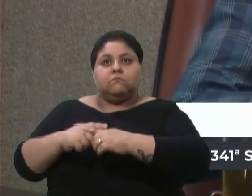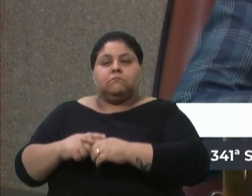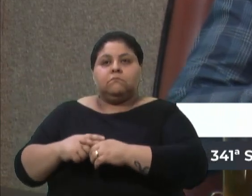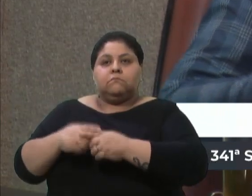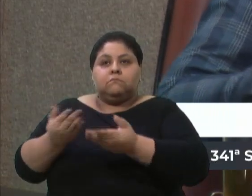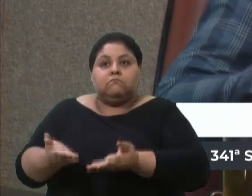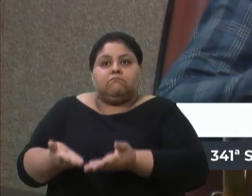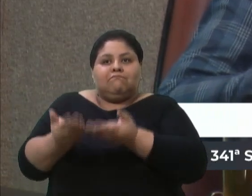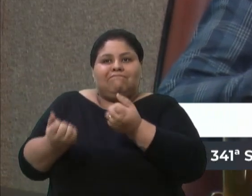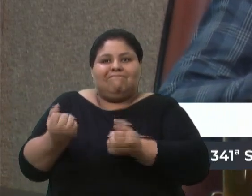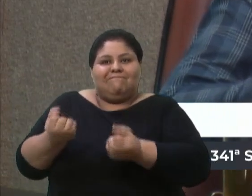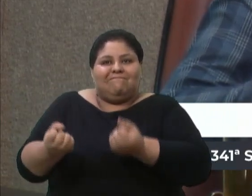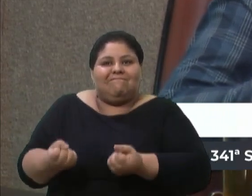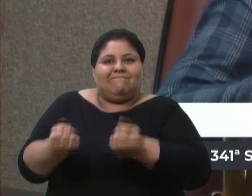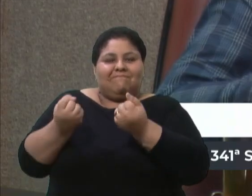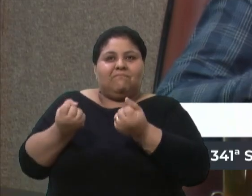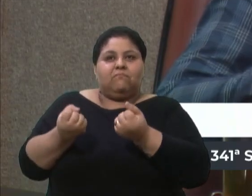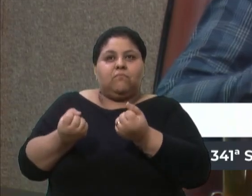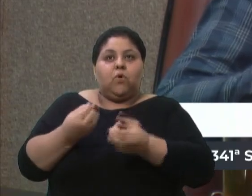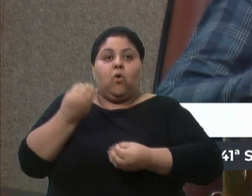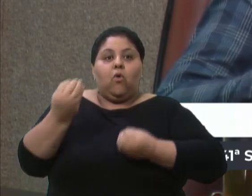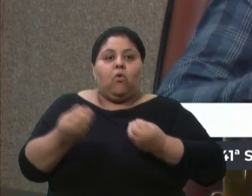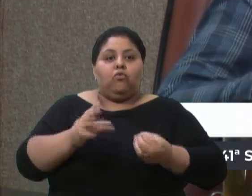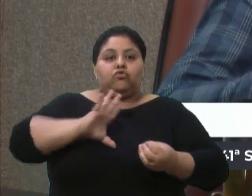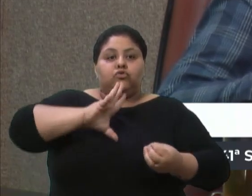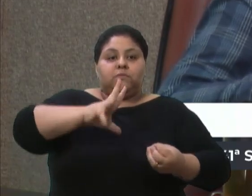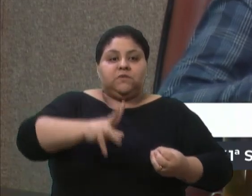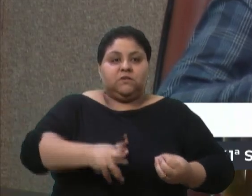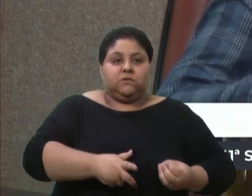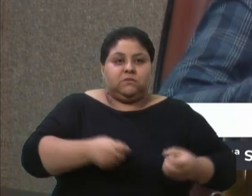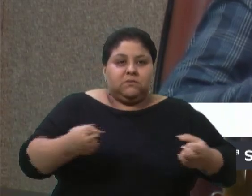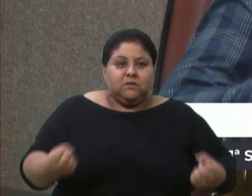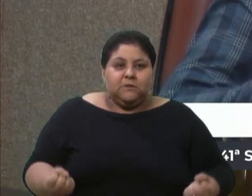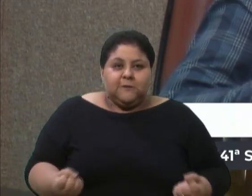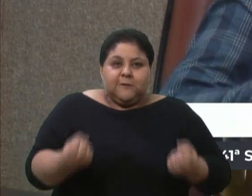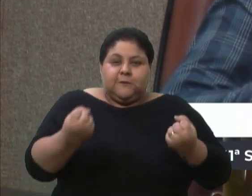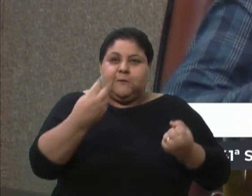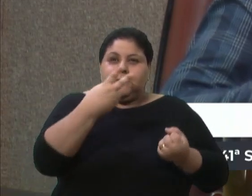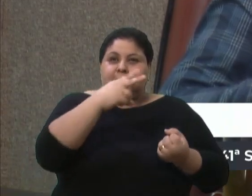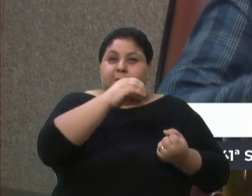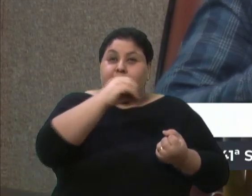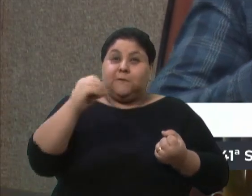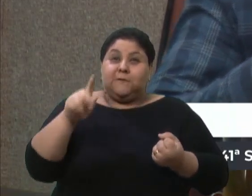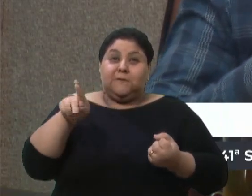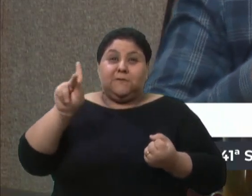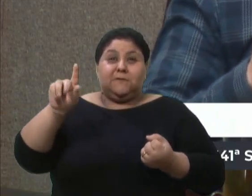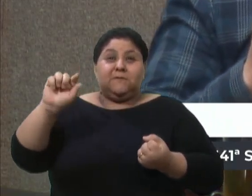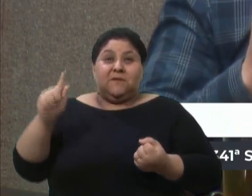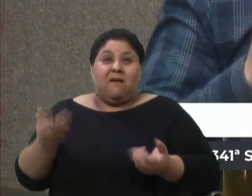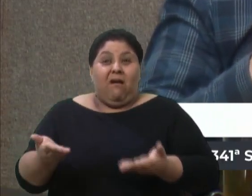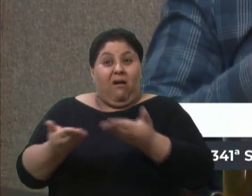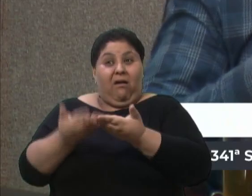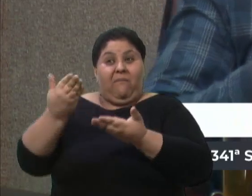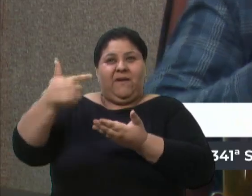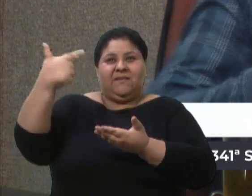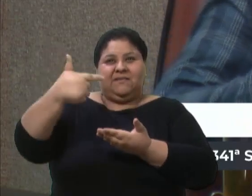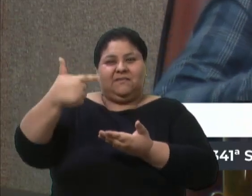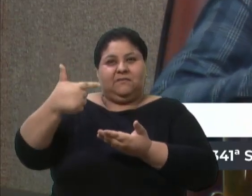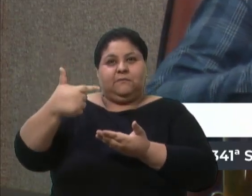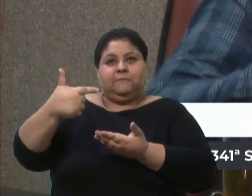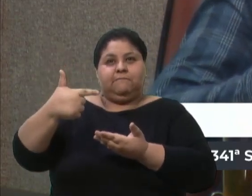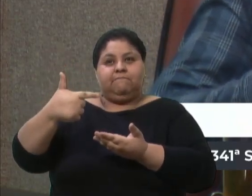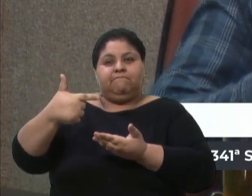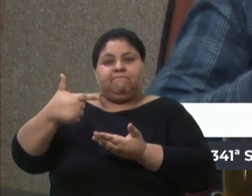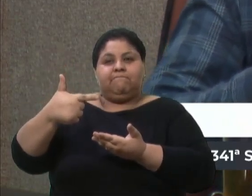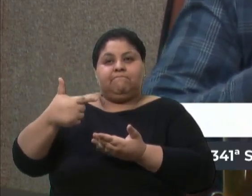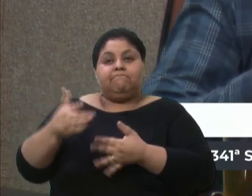peso, onde uma transexual ergueu 200 quilos a mais que a segunda colocada. Daí é injusto essa competição. Então a gente